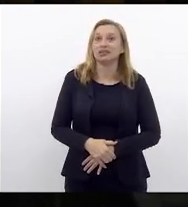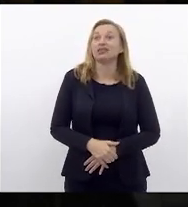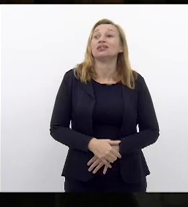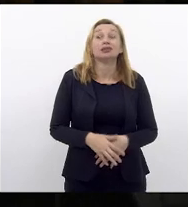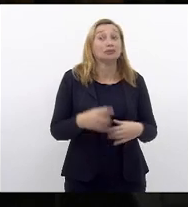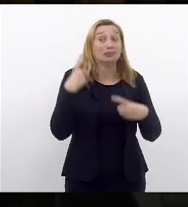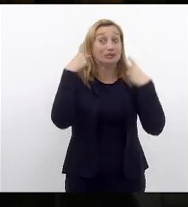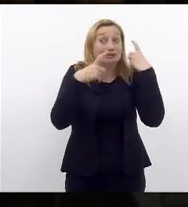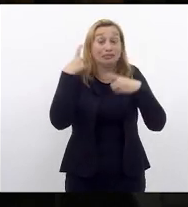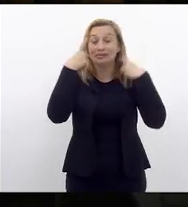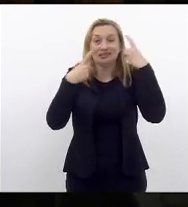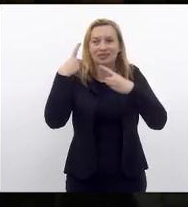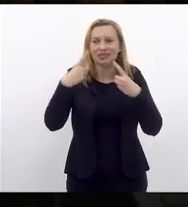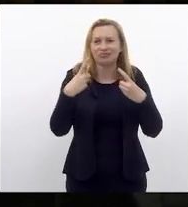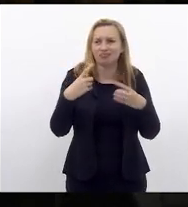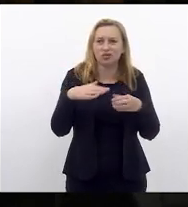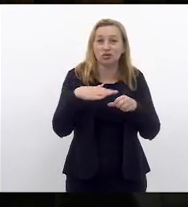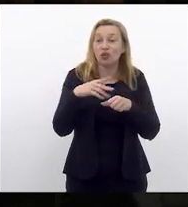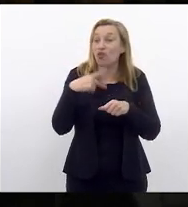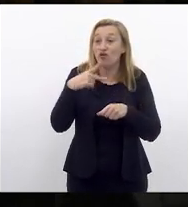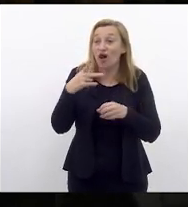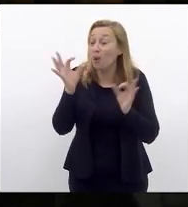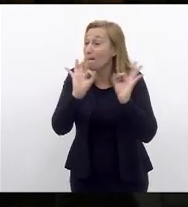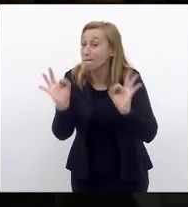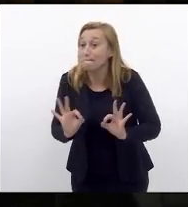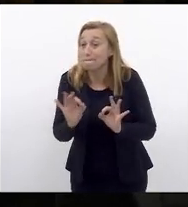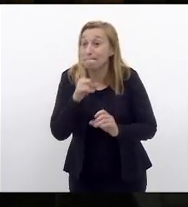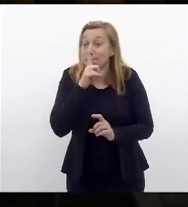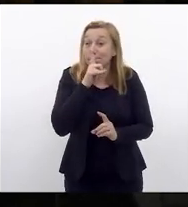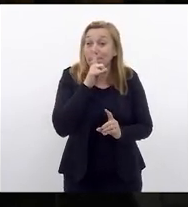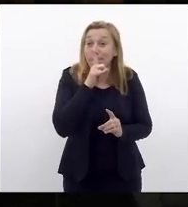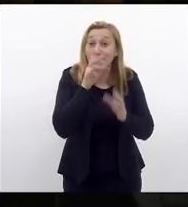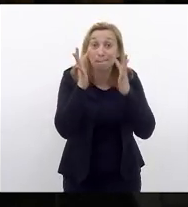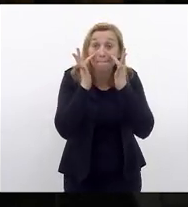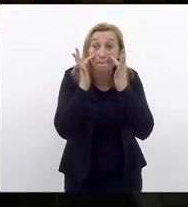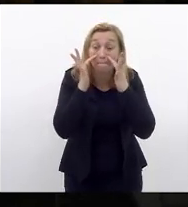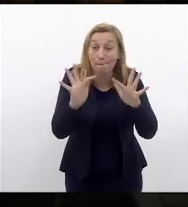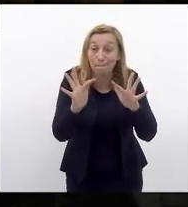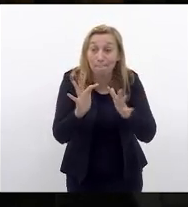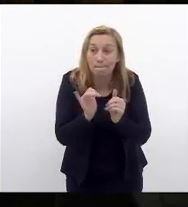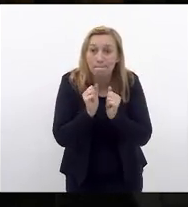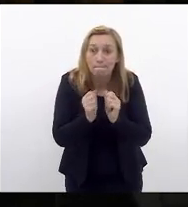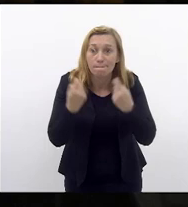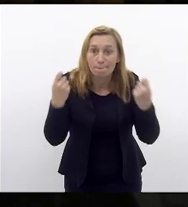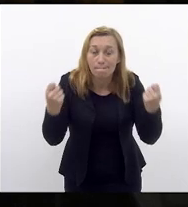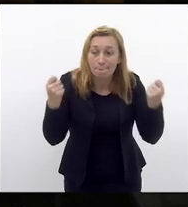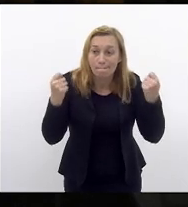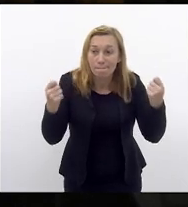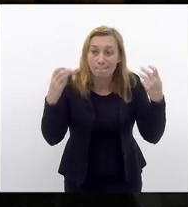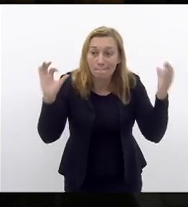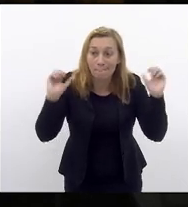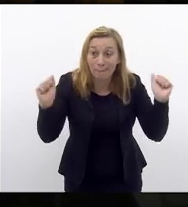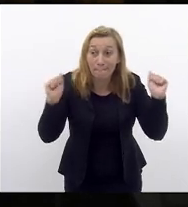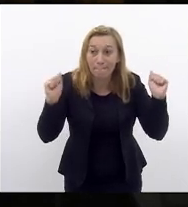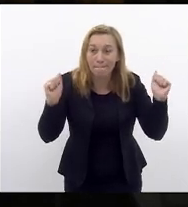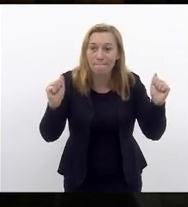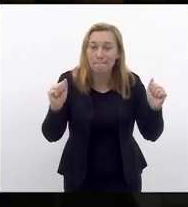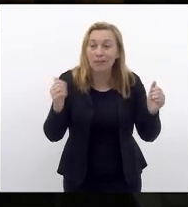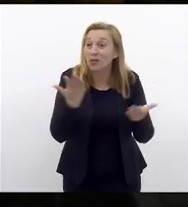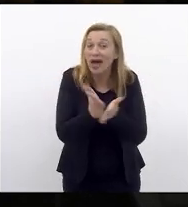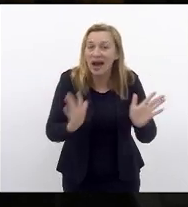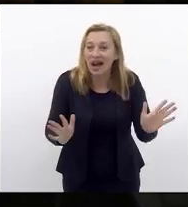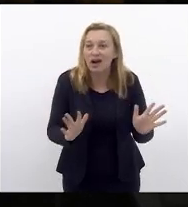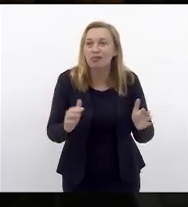ao extremo. Não converso com ninguém, não como, fico ali vendo o jogo, torcendo para o Flamengo. E quando